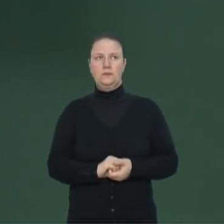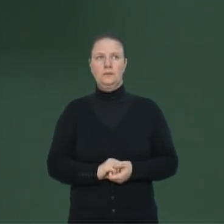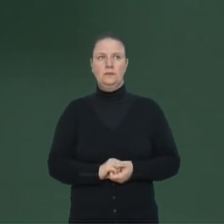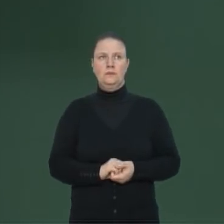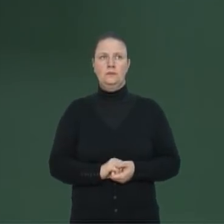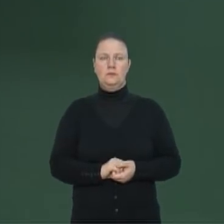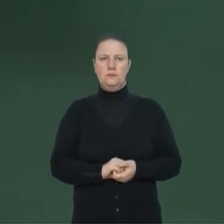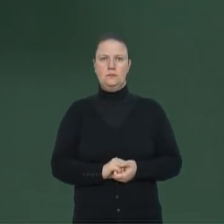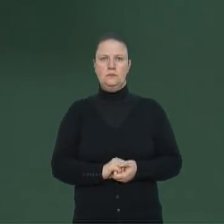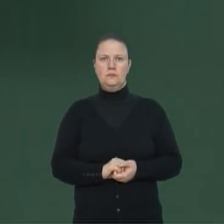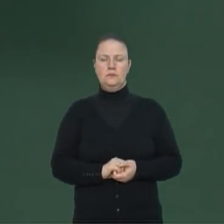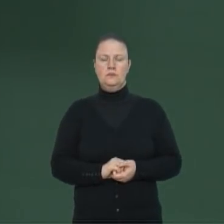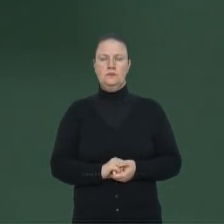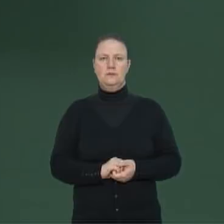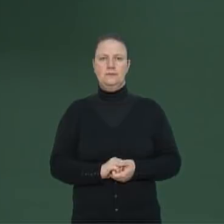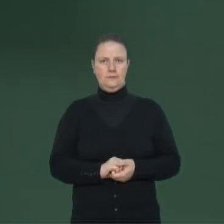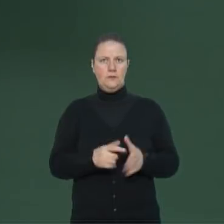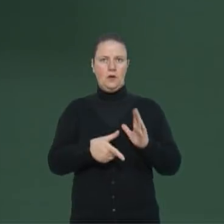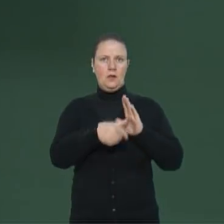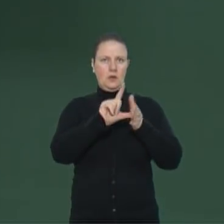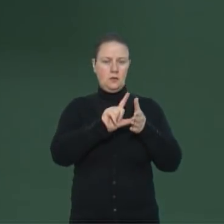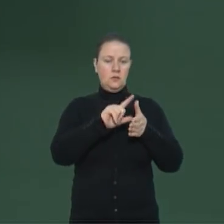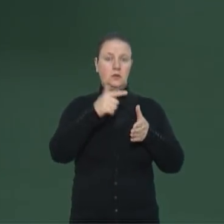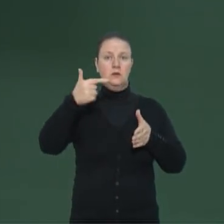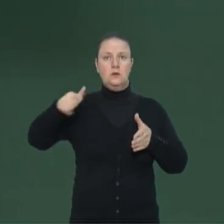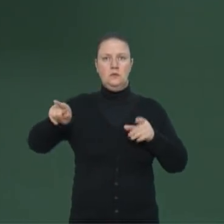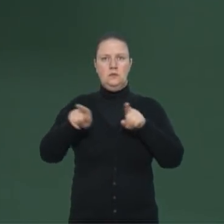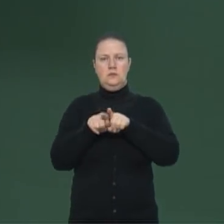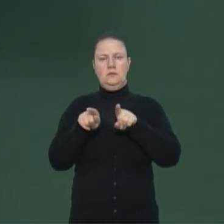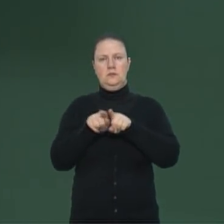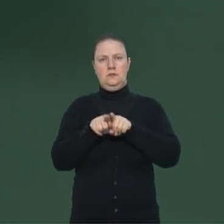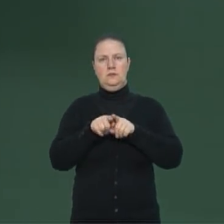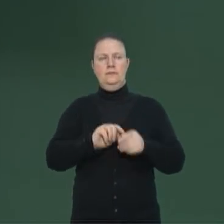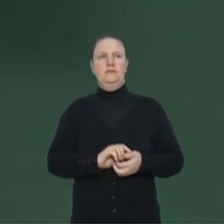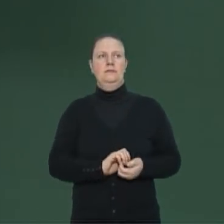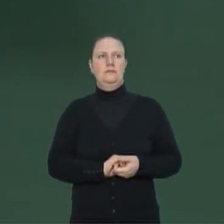quadrado, mais 1 ao quadrado. Antes e depois igual. Ok?